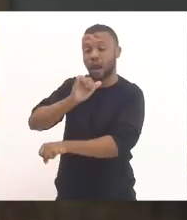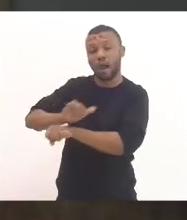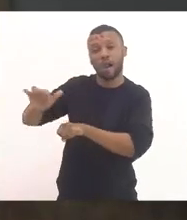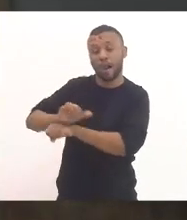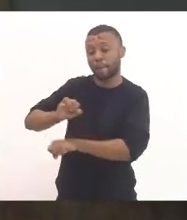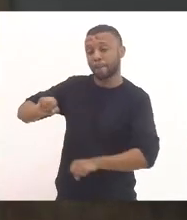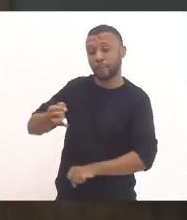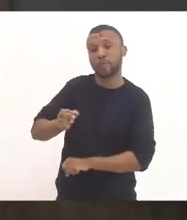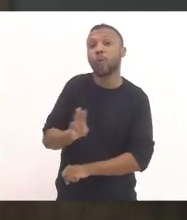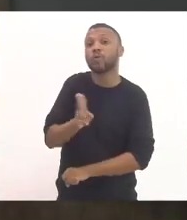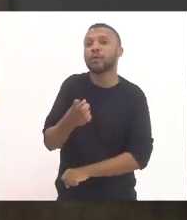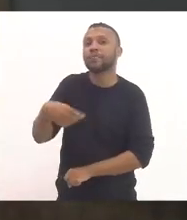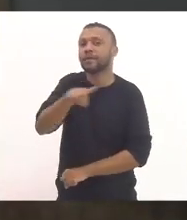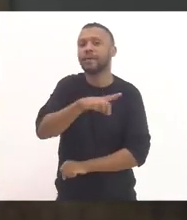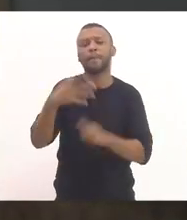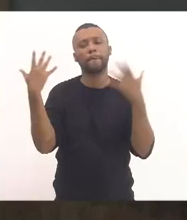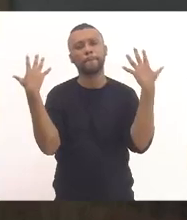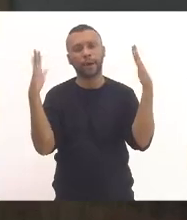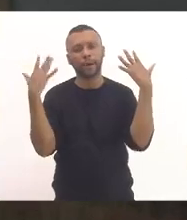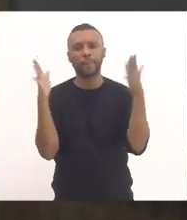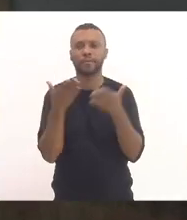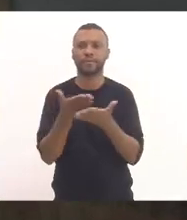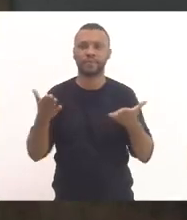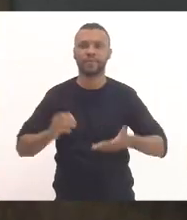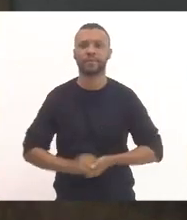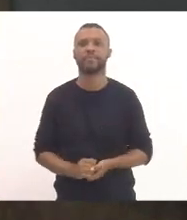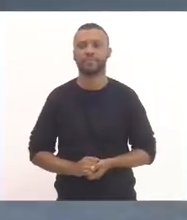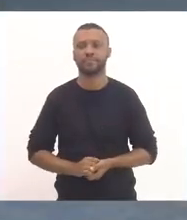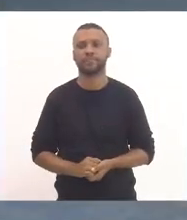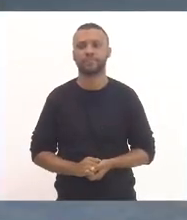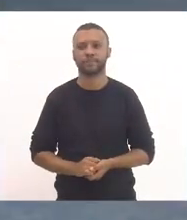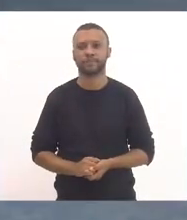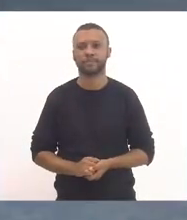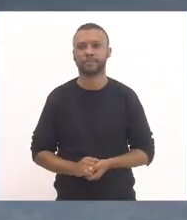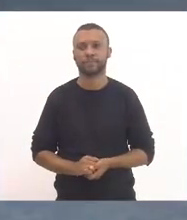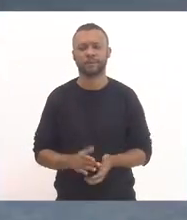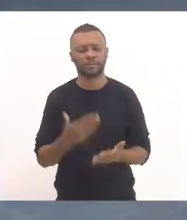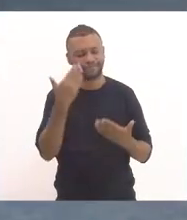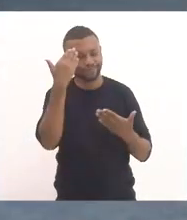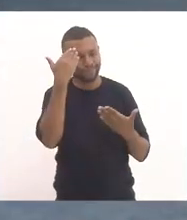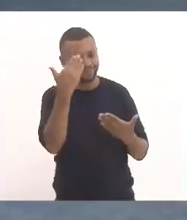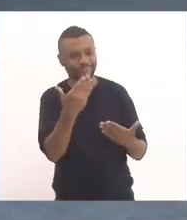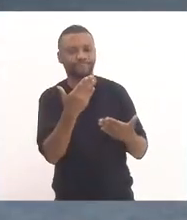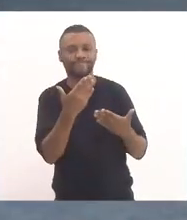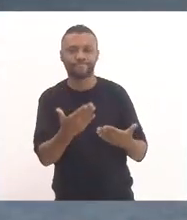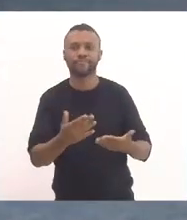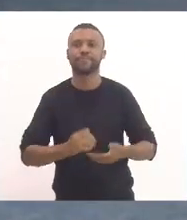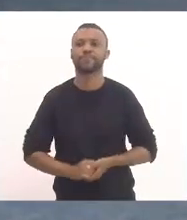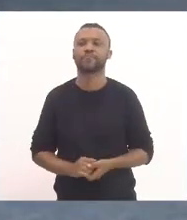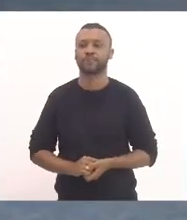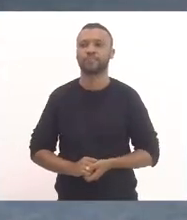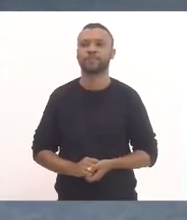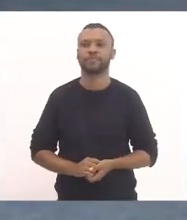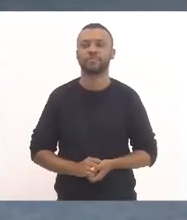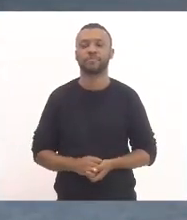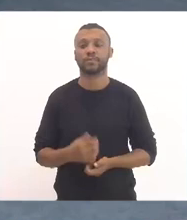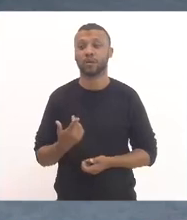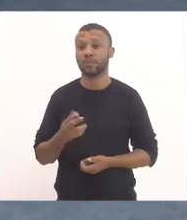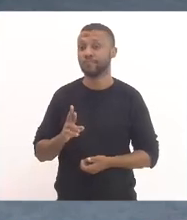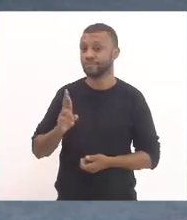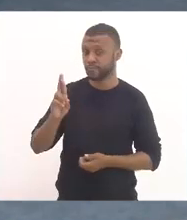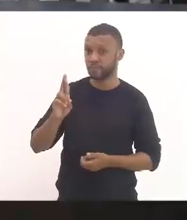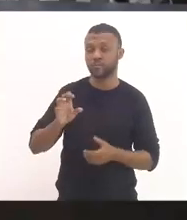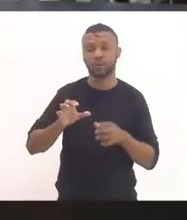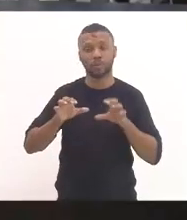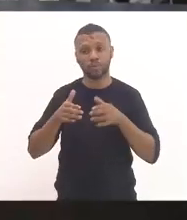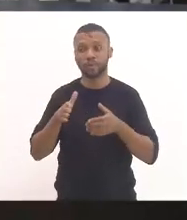parabéns a vocês é obrigado a e eu o nome da comissão de servidores